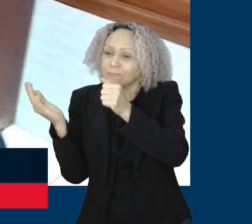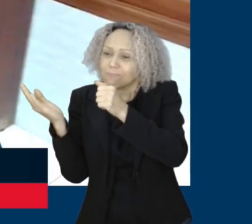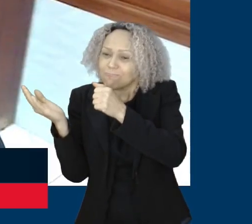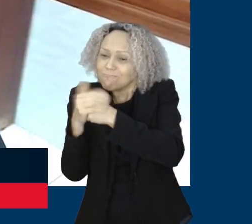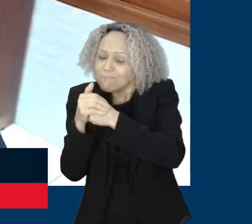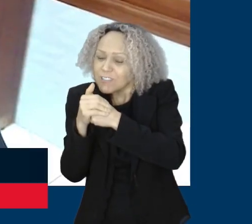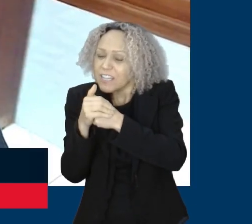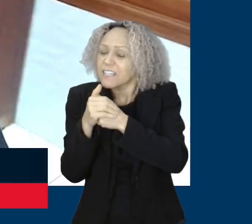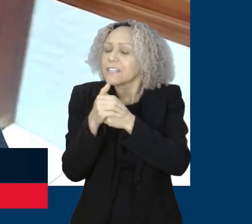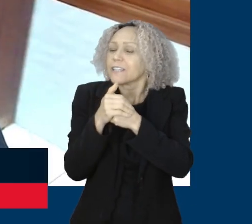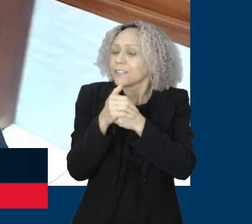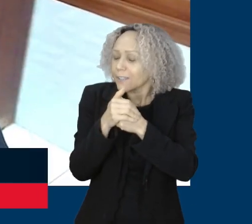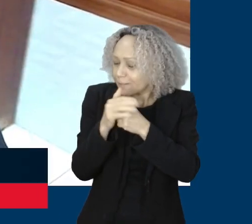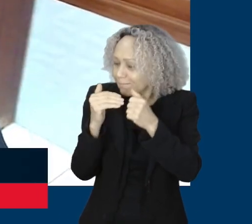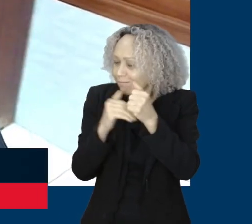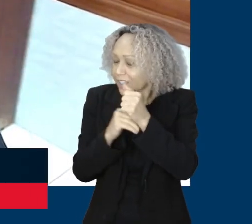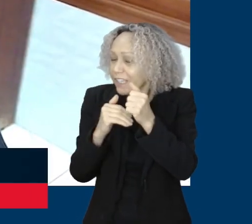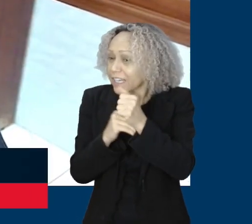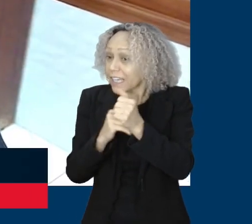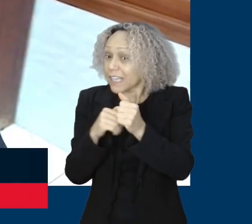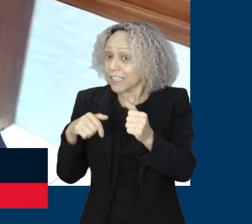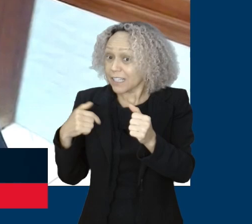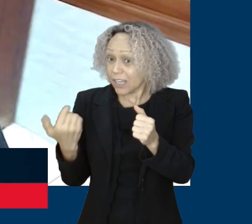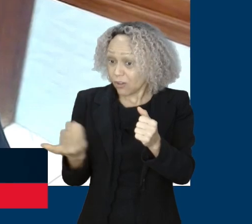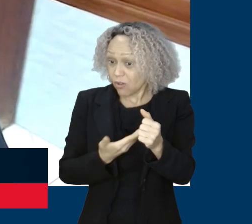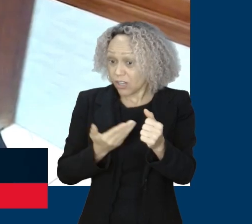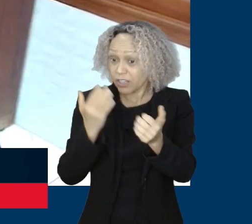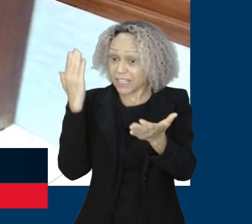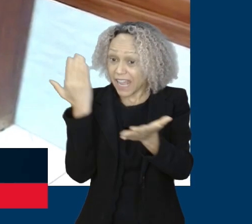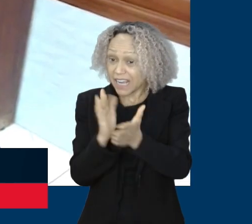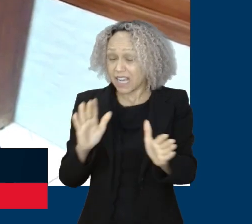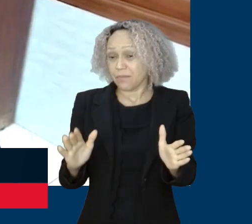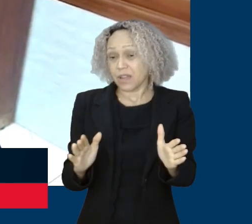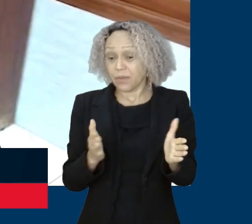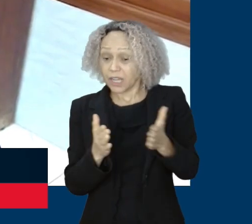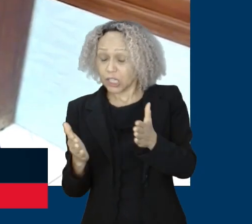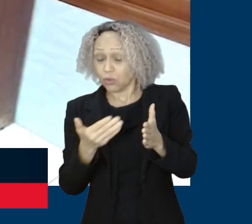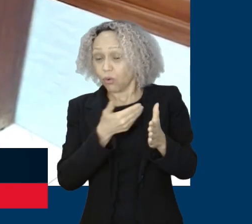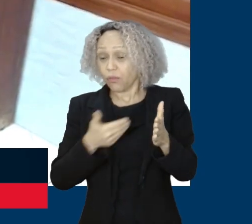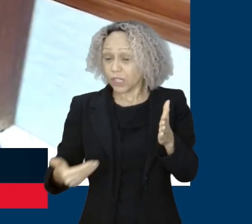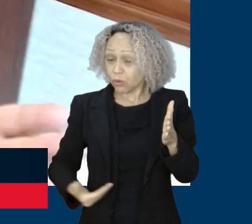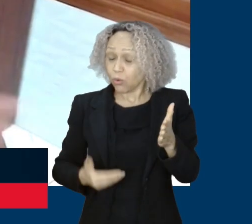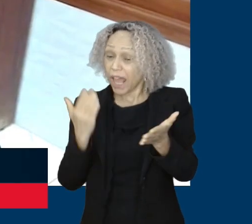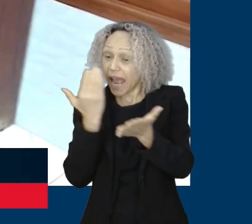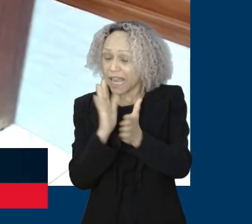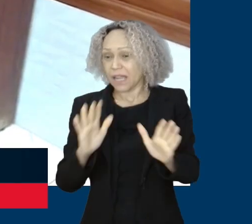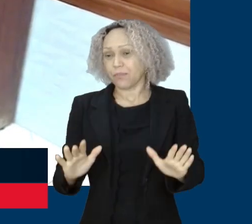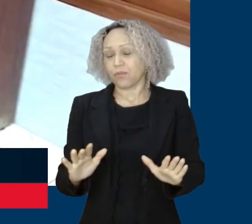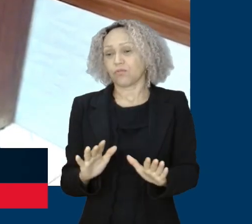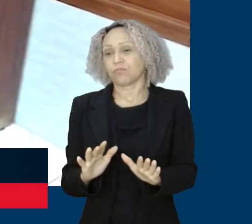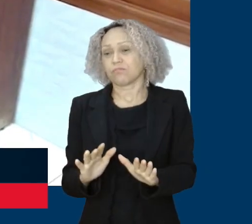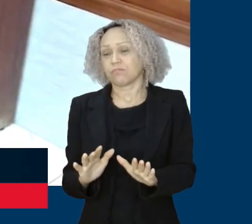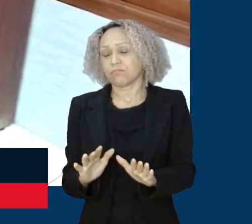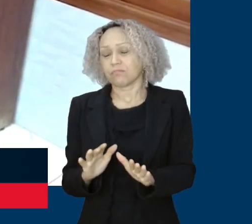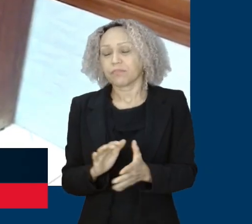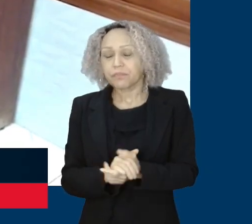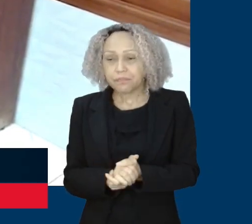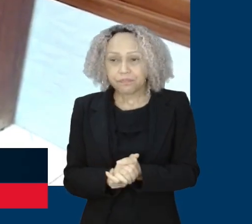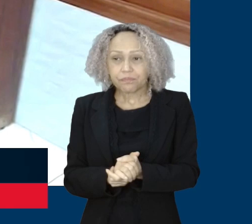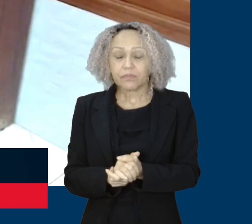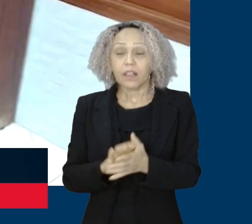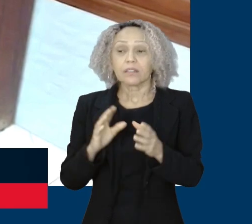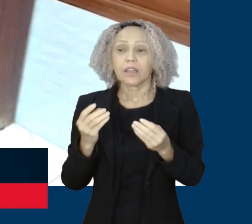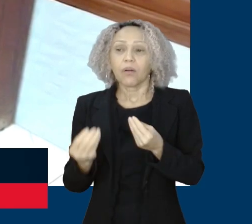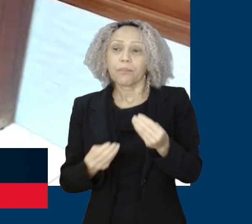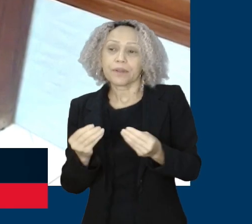dos parlamentares. Que o primeiro gesto que eu fiz, seguindo a orientação que é do nosso governo, quando